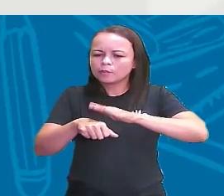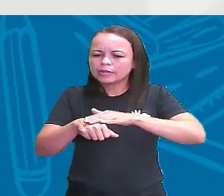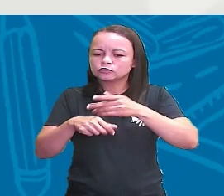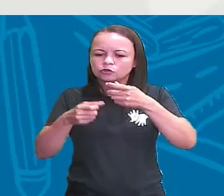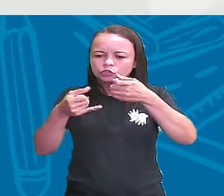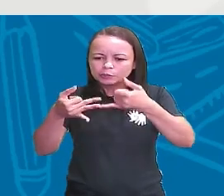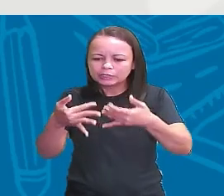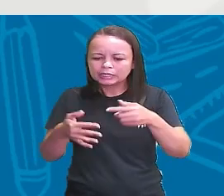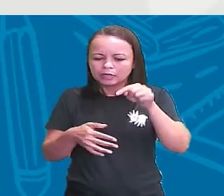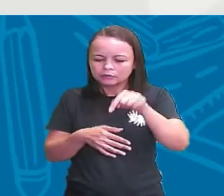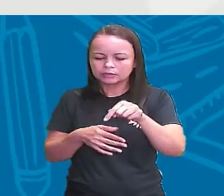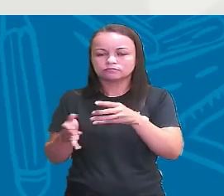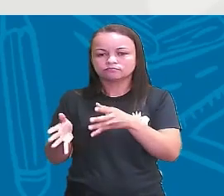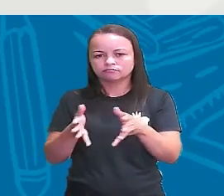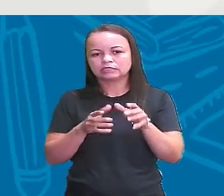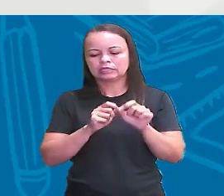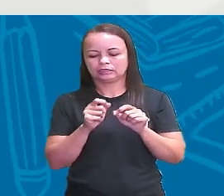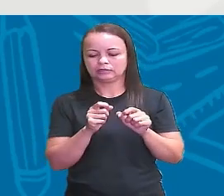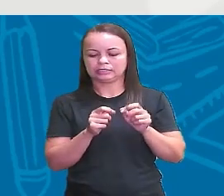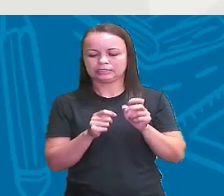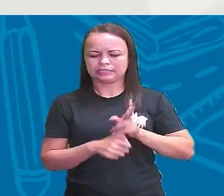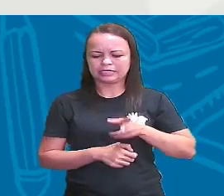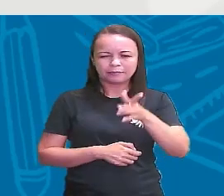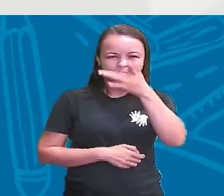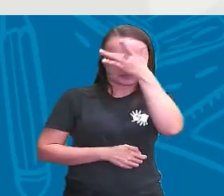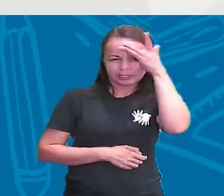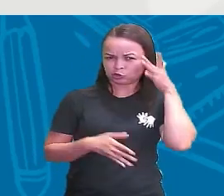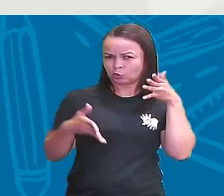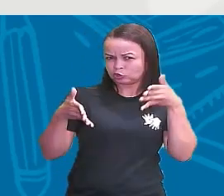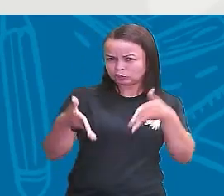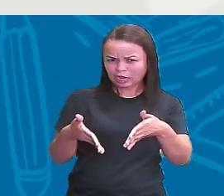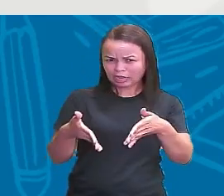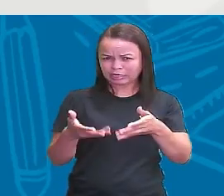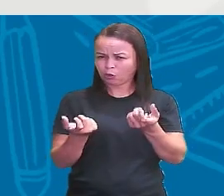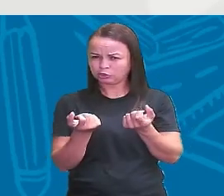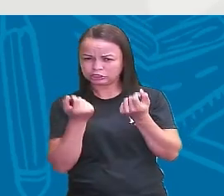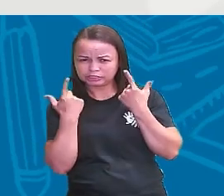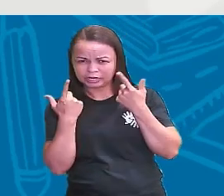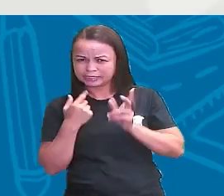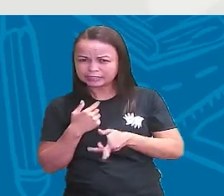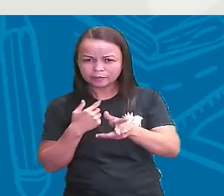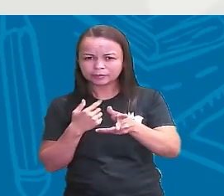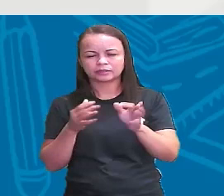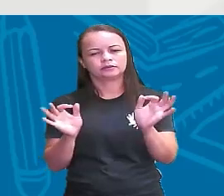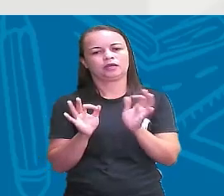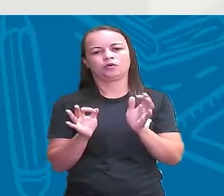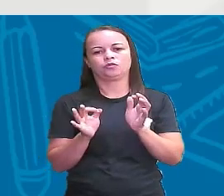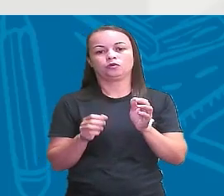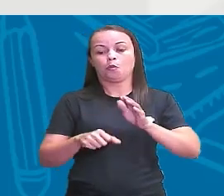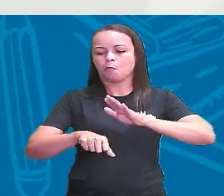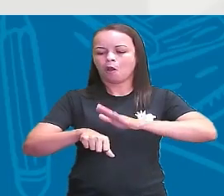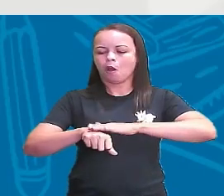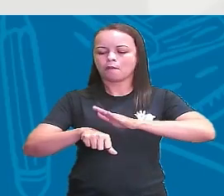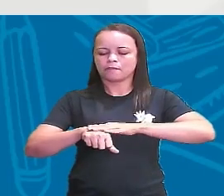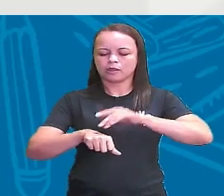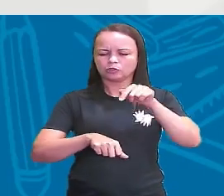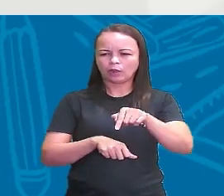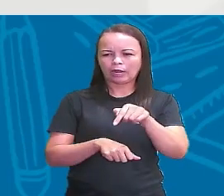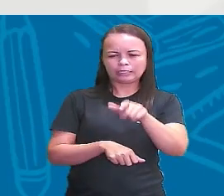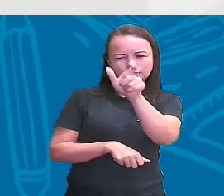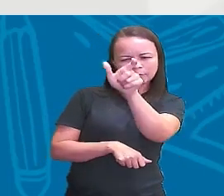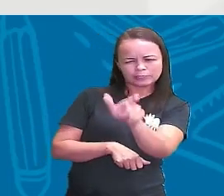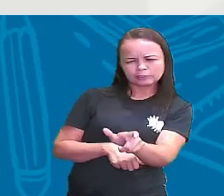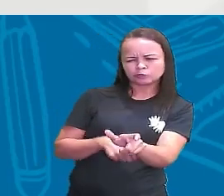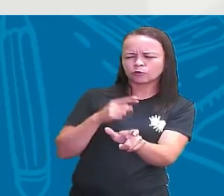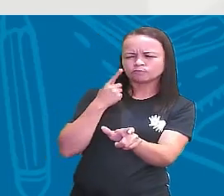Não necessariamente a pessoa é sempre chata ou a pessoa está sempre estranha. Mas eu estou enfatizando que naquele momento ela está